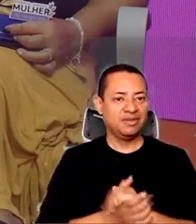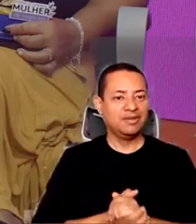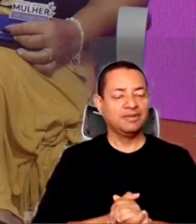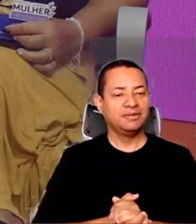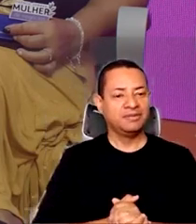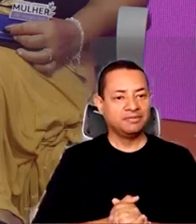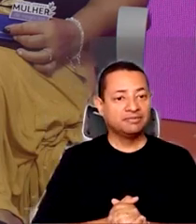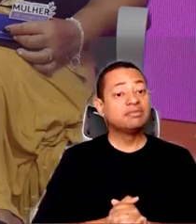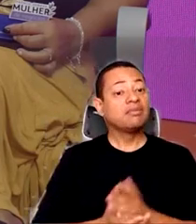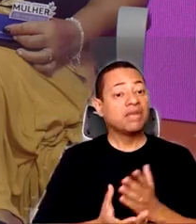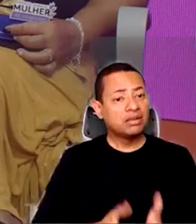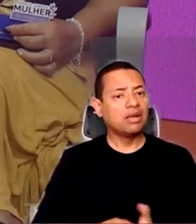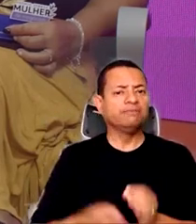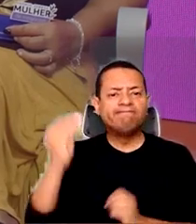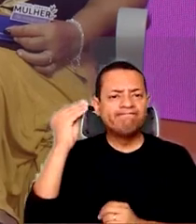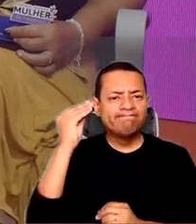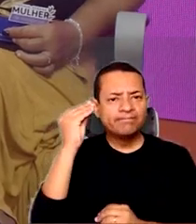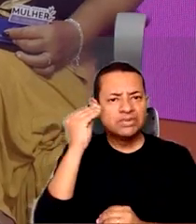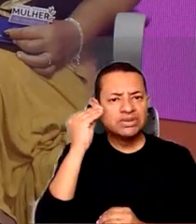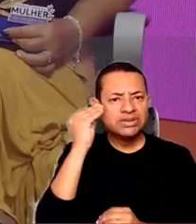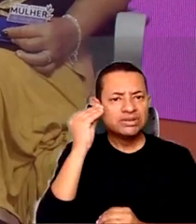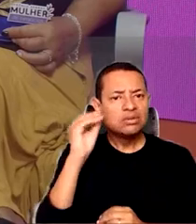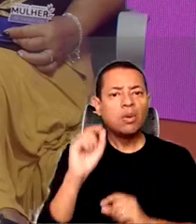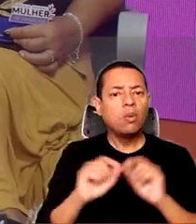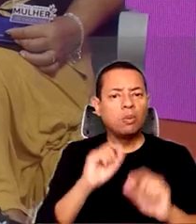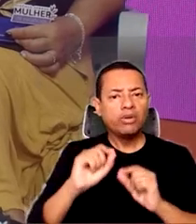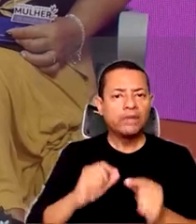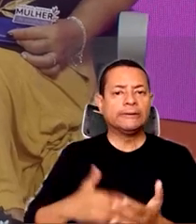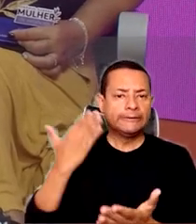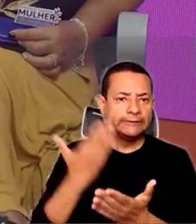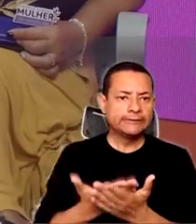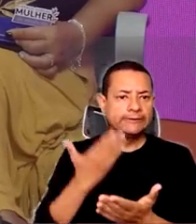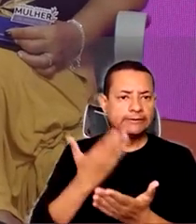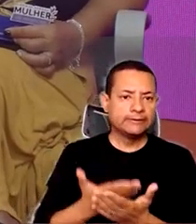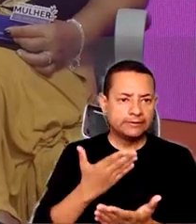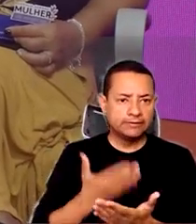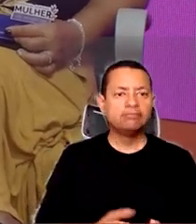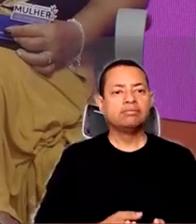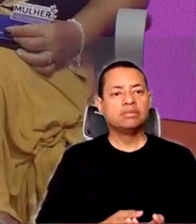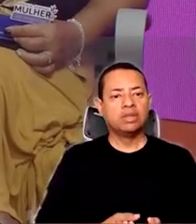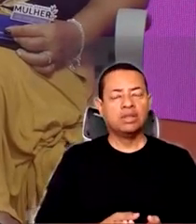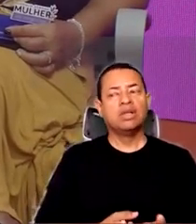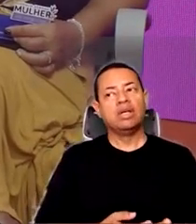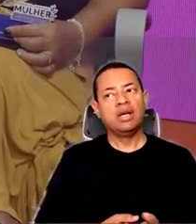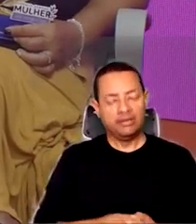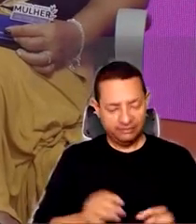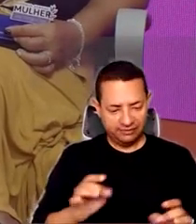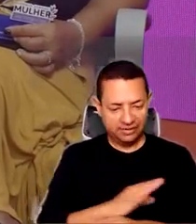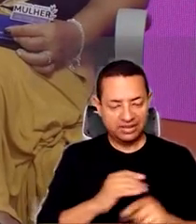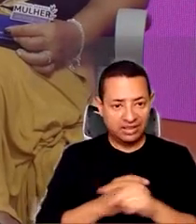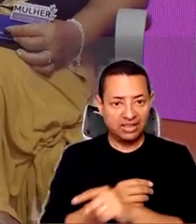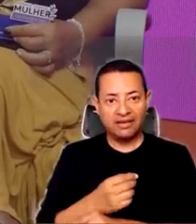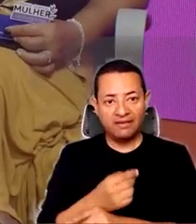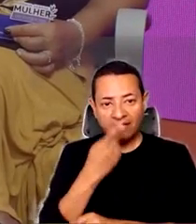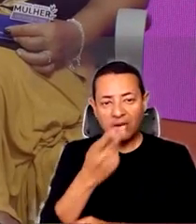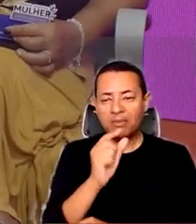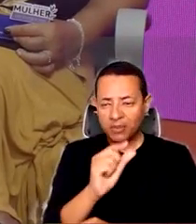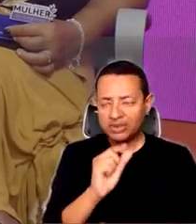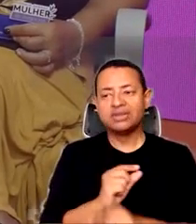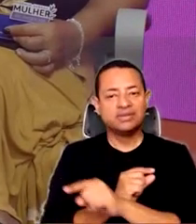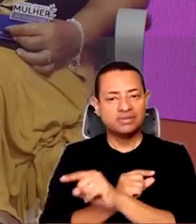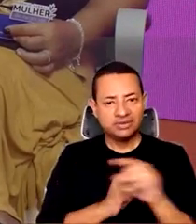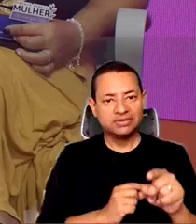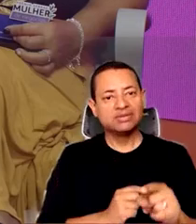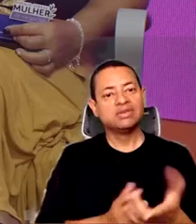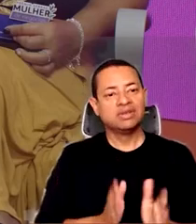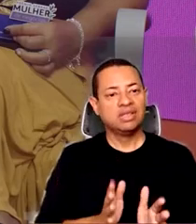basta você correr atrás de de estudar então acho que eu fecho aqui falando um pouquinho sobre o que vocês pontuaram